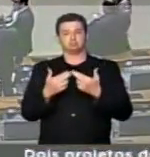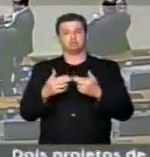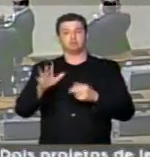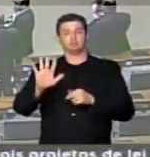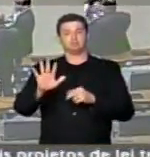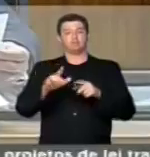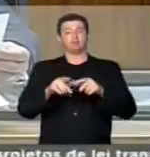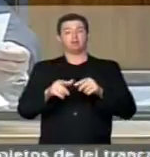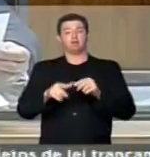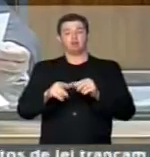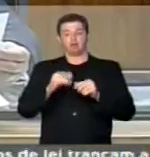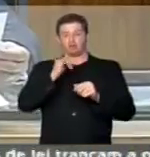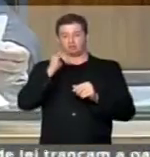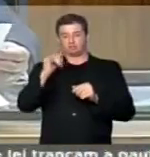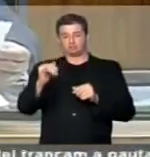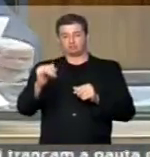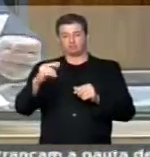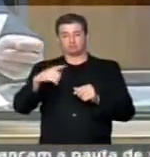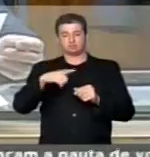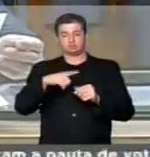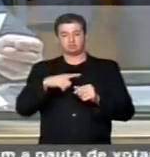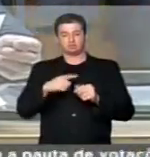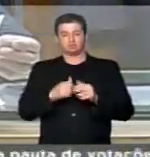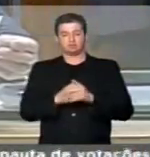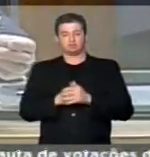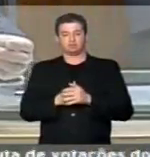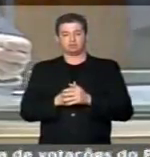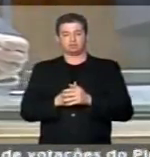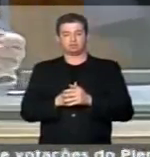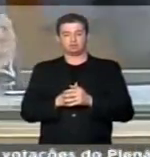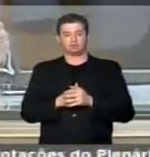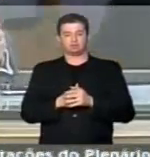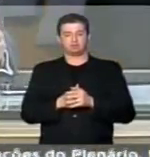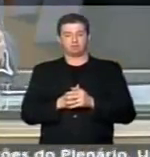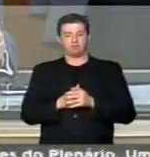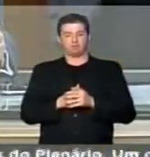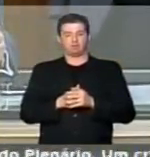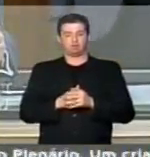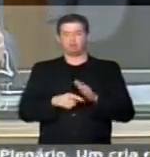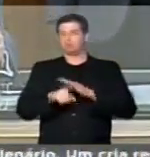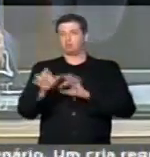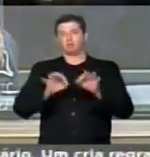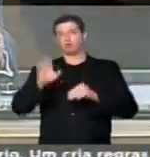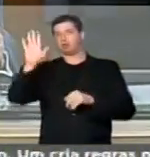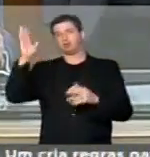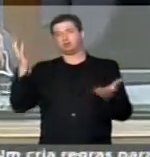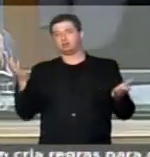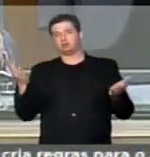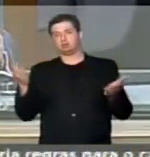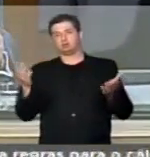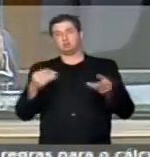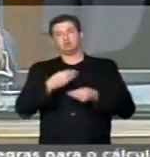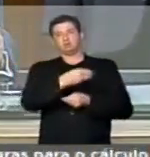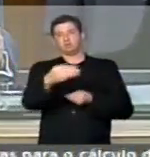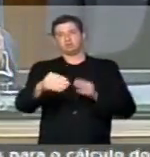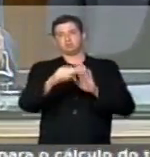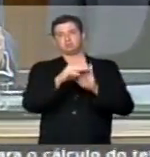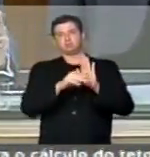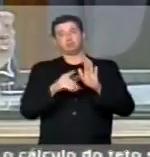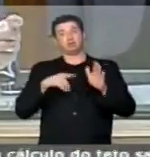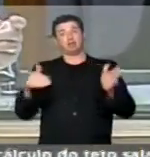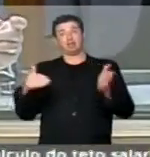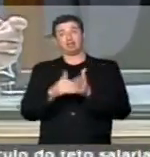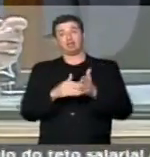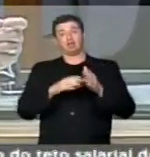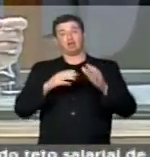presidente. Antes, convocando... Não, presidente, questão de ordem. Deliberativa. Não é questão de ordem. A pauta distribuída, ela vai até as